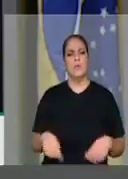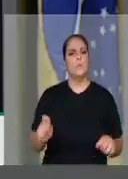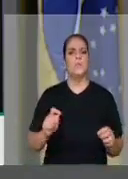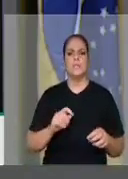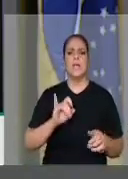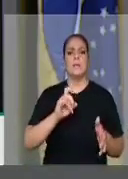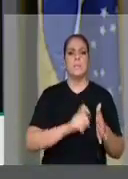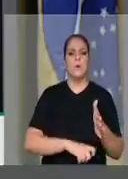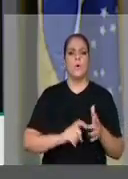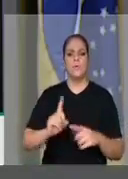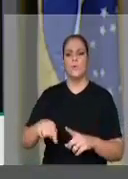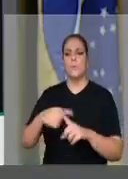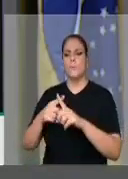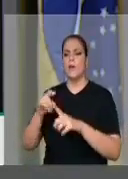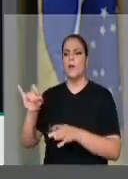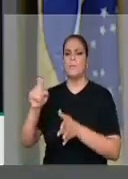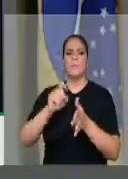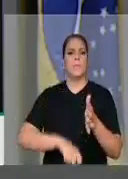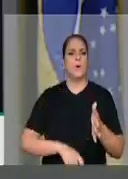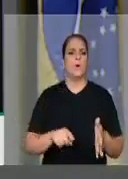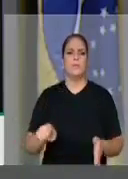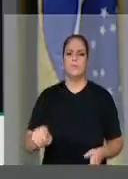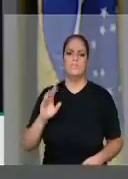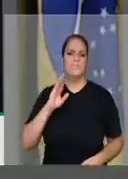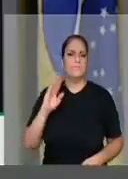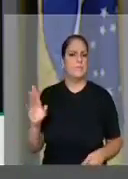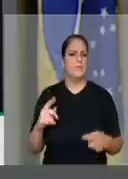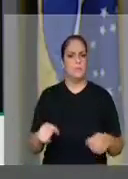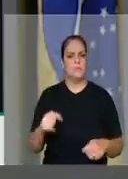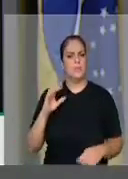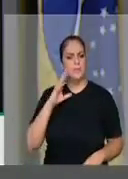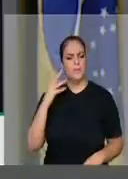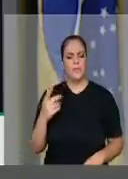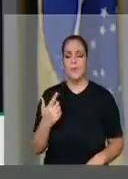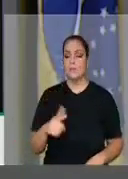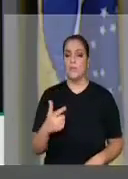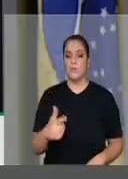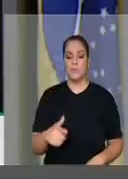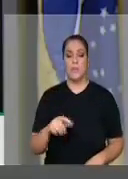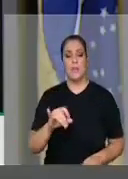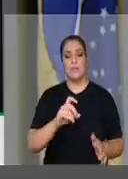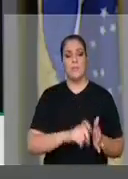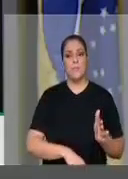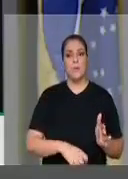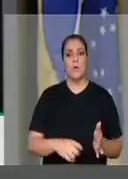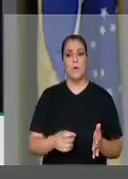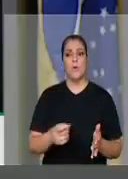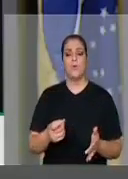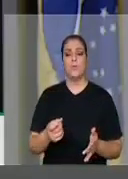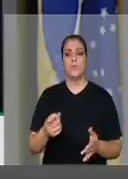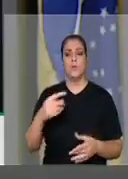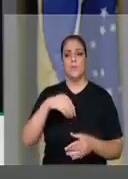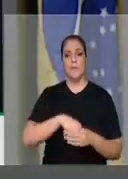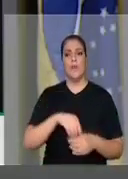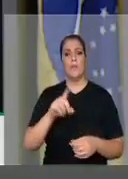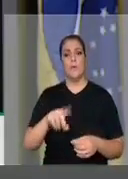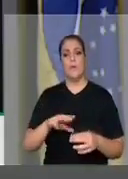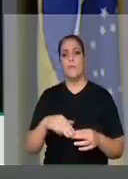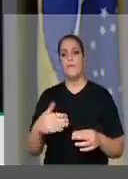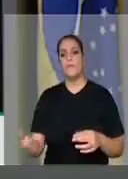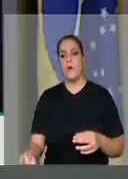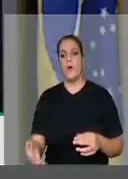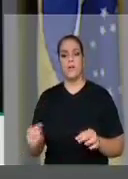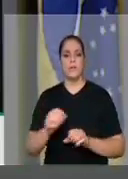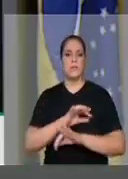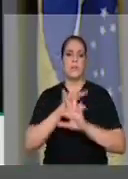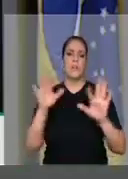imposto, que é uma das demandas maiores. Não haverá cobrança de imposto por dentro, será por fora. Tudo